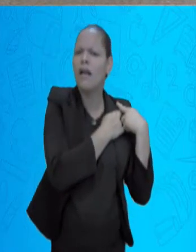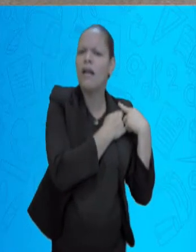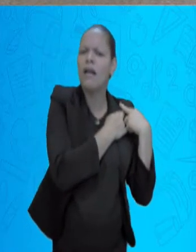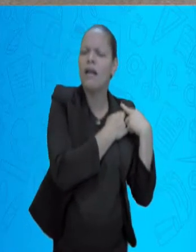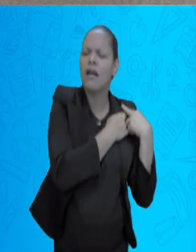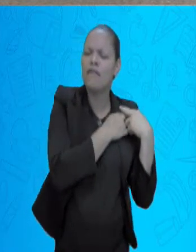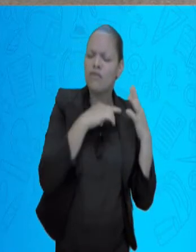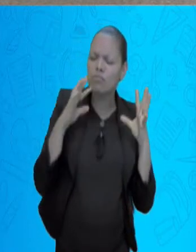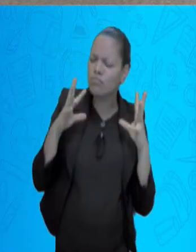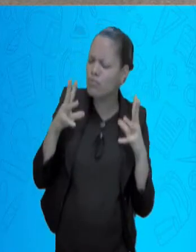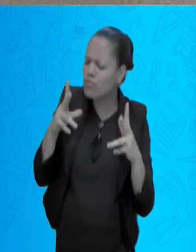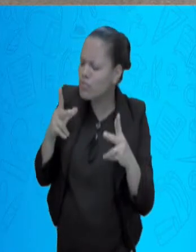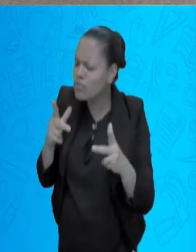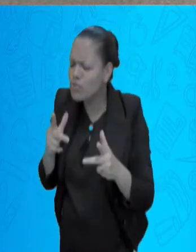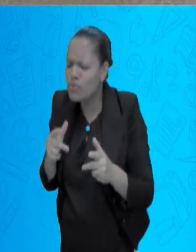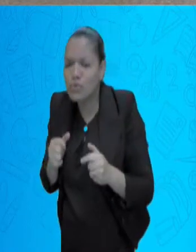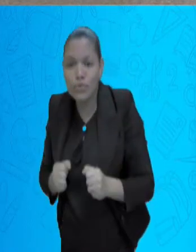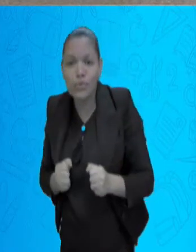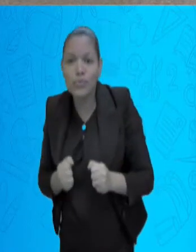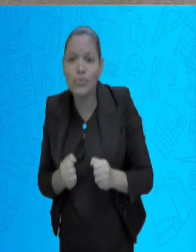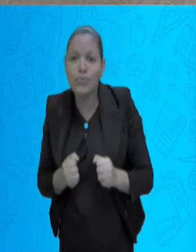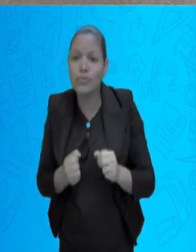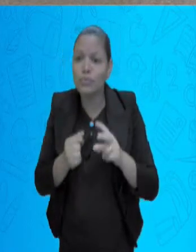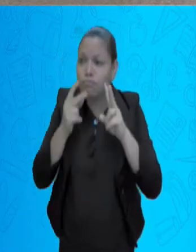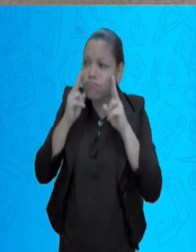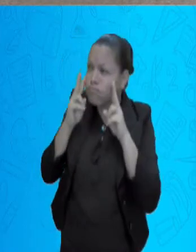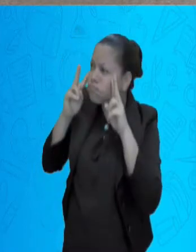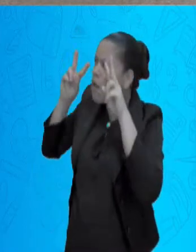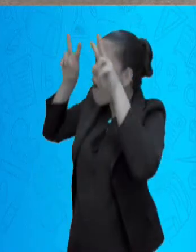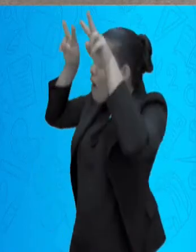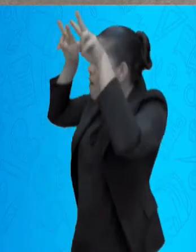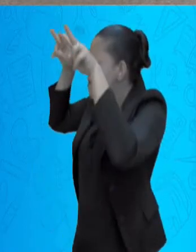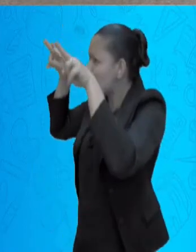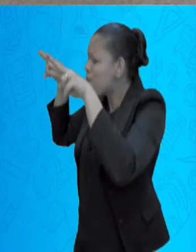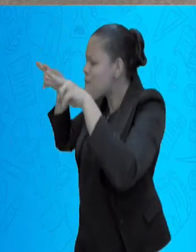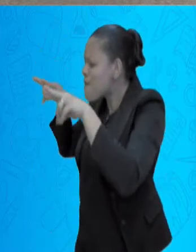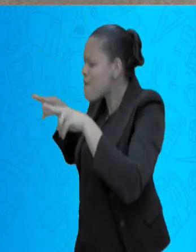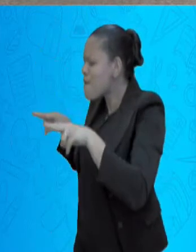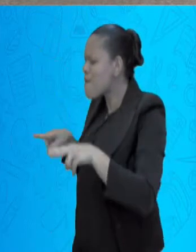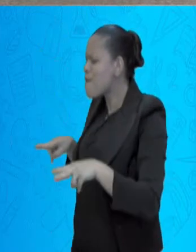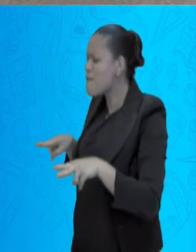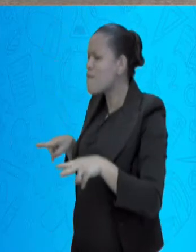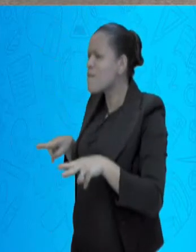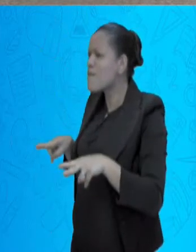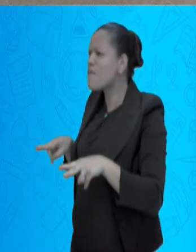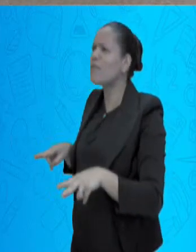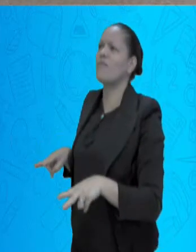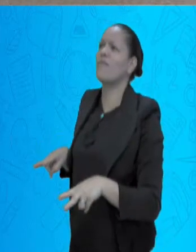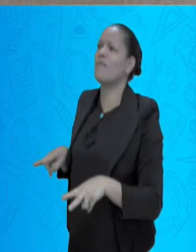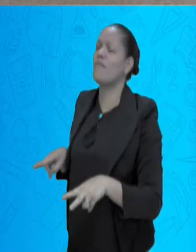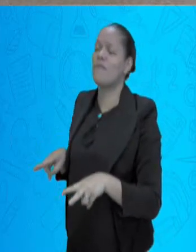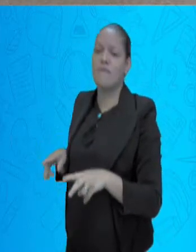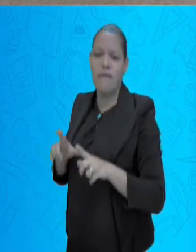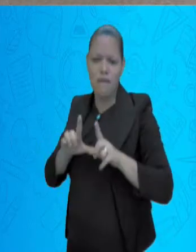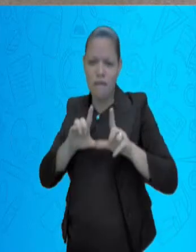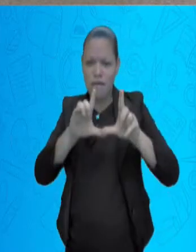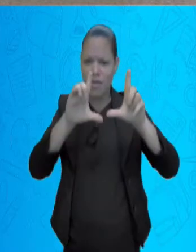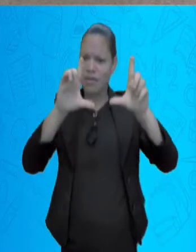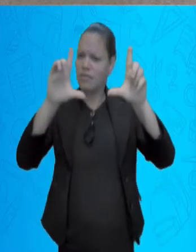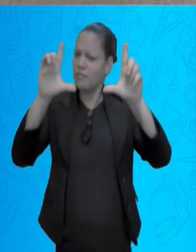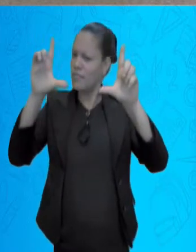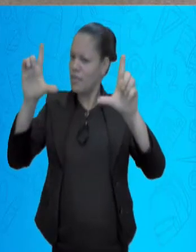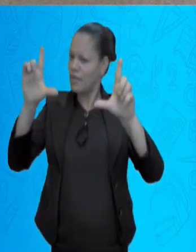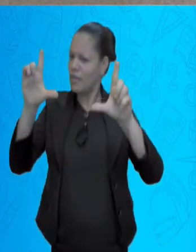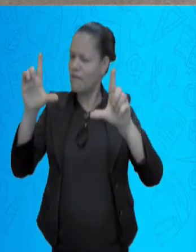que a gente vê na TV. Os fundos musicais, os filmes de ação, os filmes